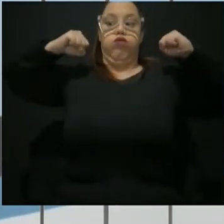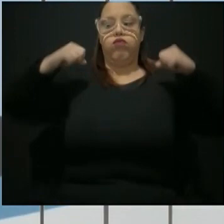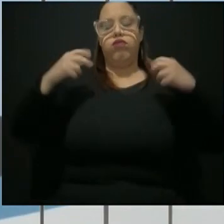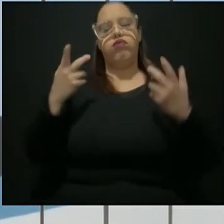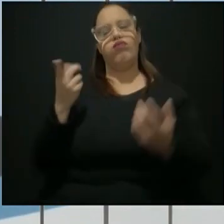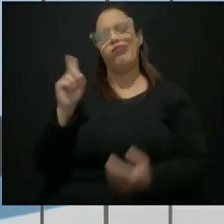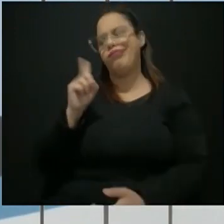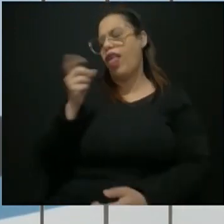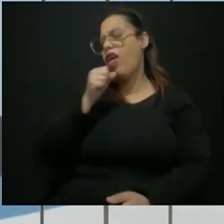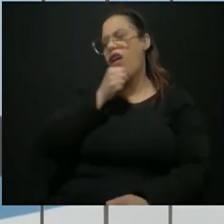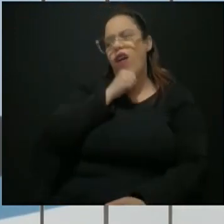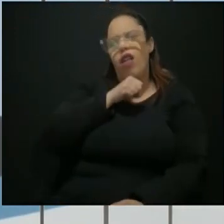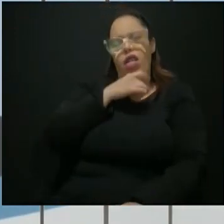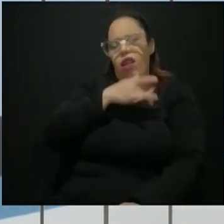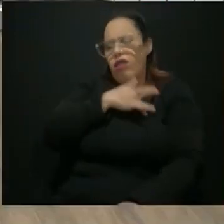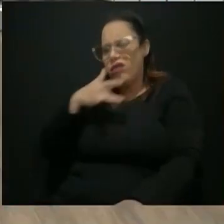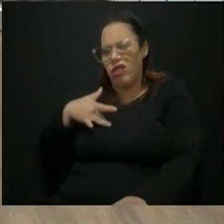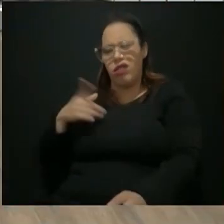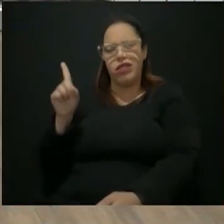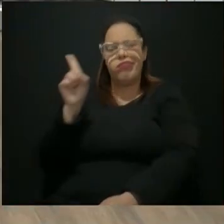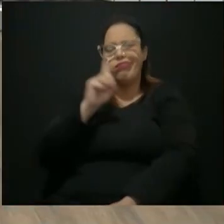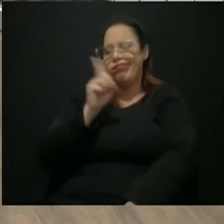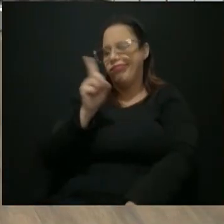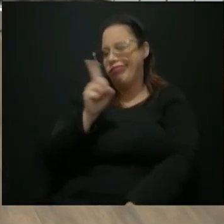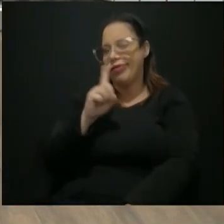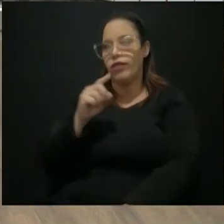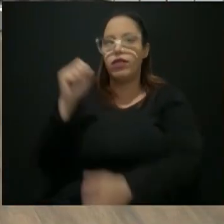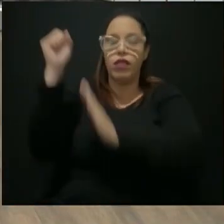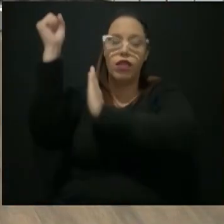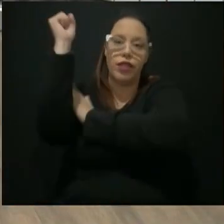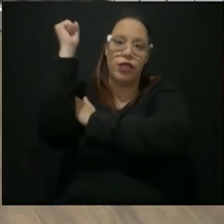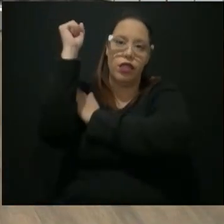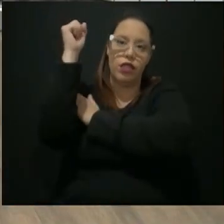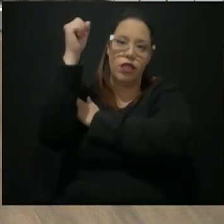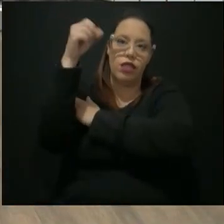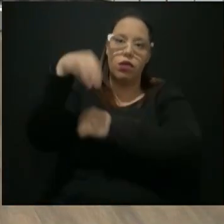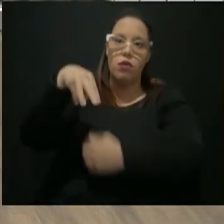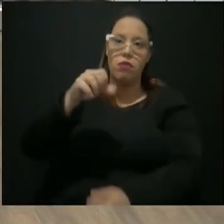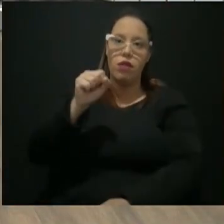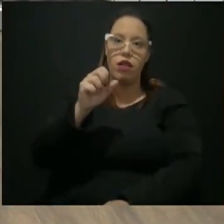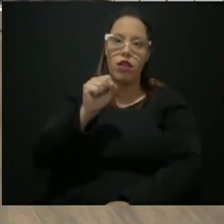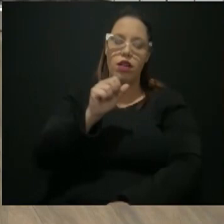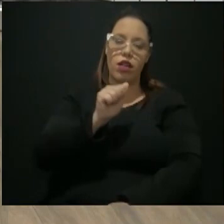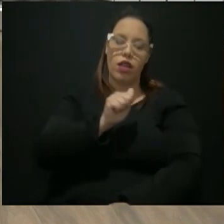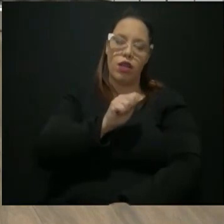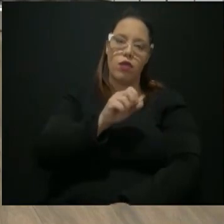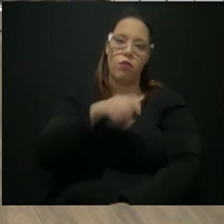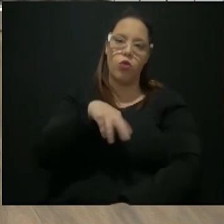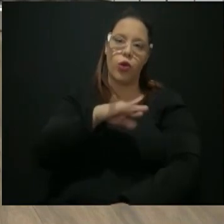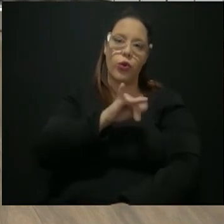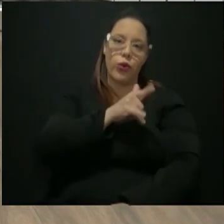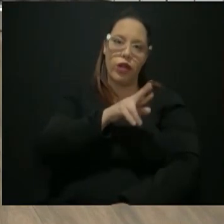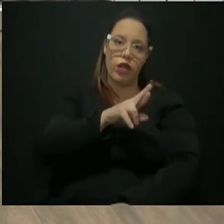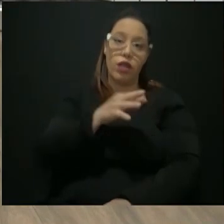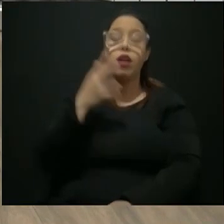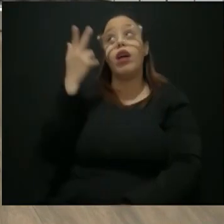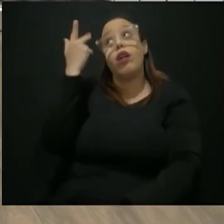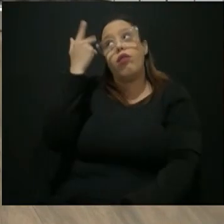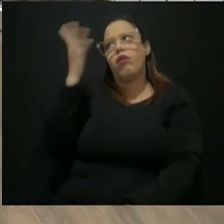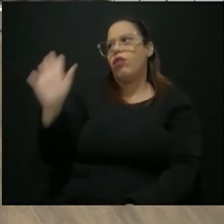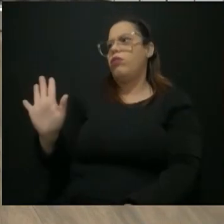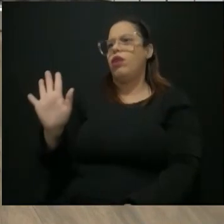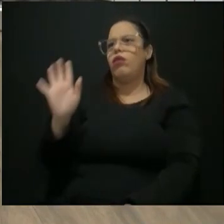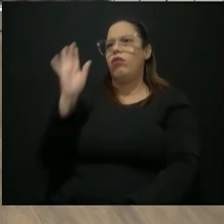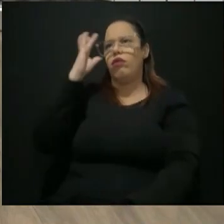envelhecimento saudável, né? A massa muscular que se diz é a massa muscular que você adquire natural, né? Natural, exato. Então,